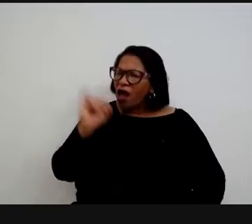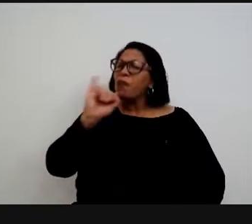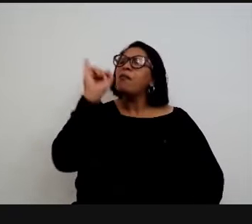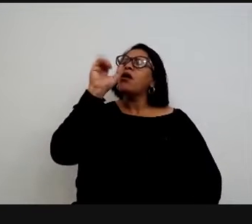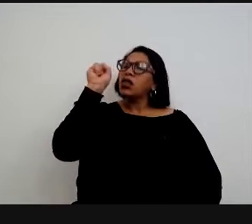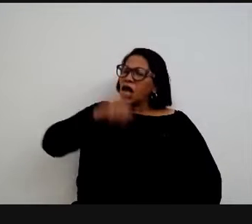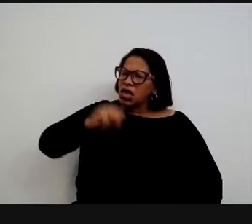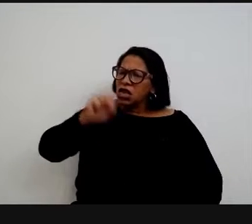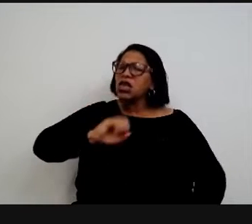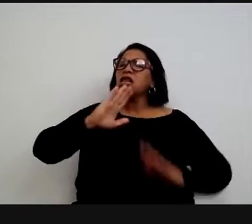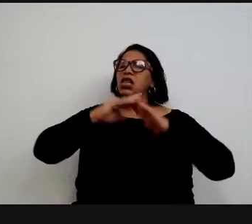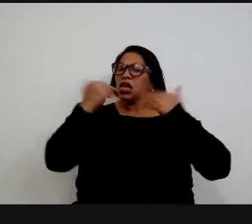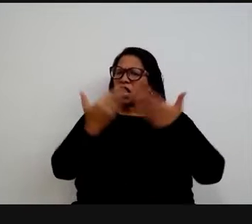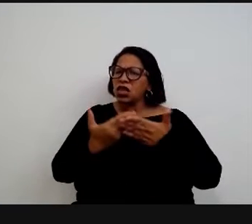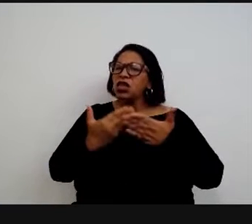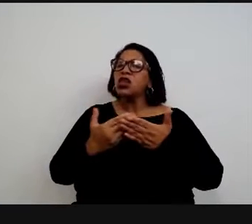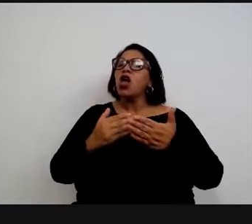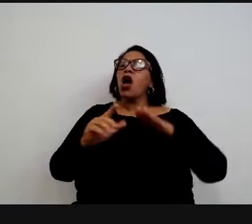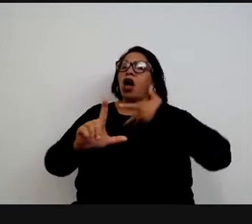que acontece?